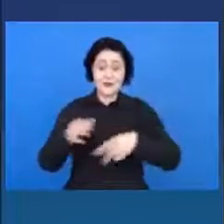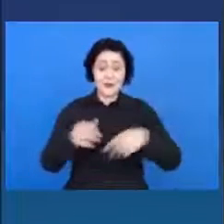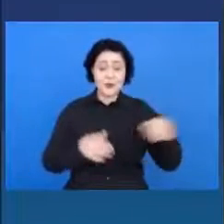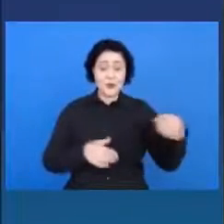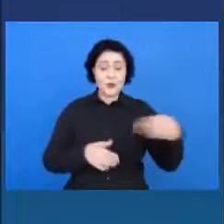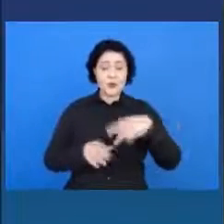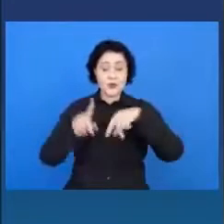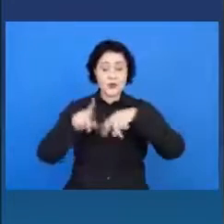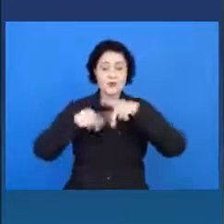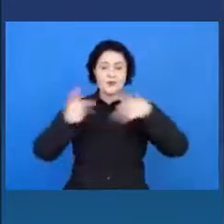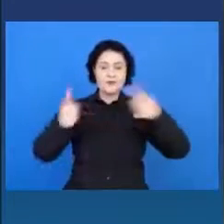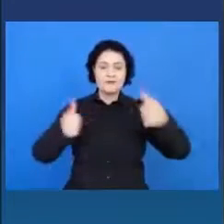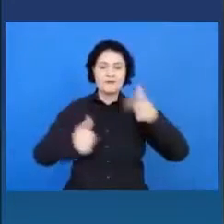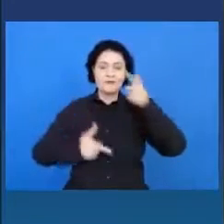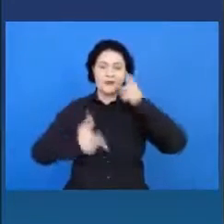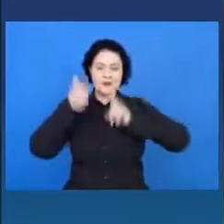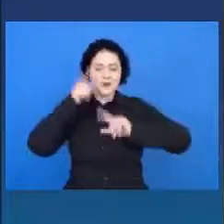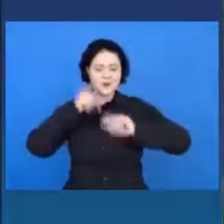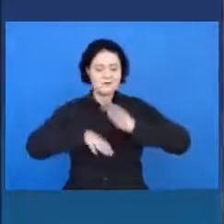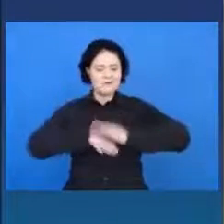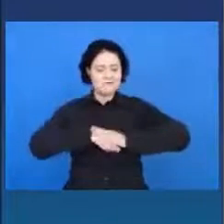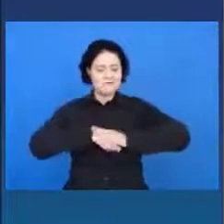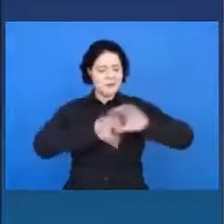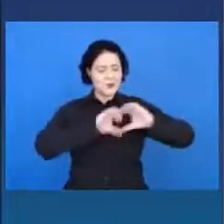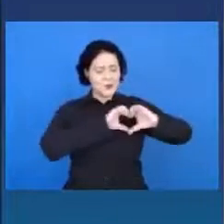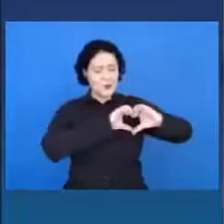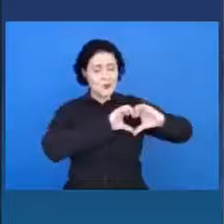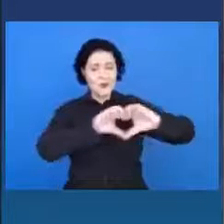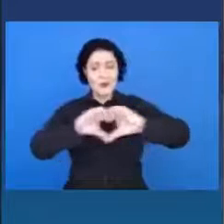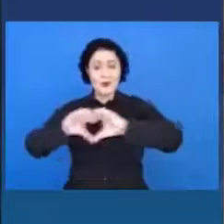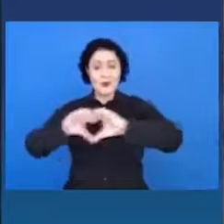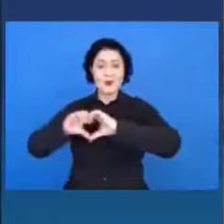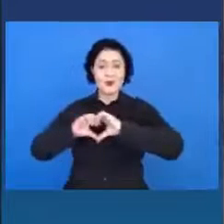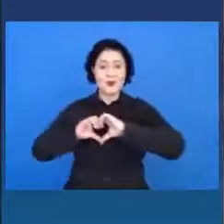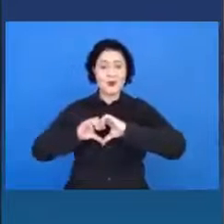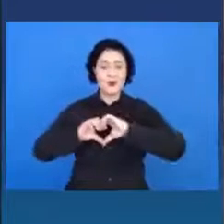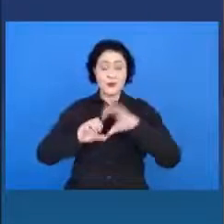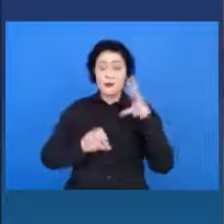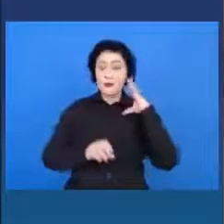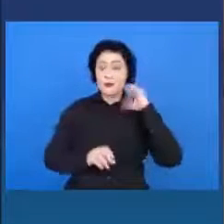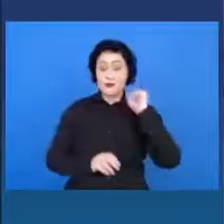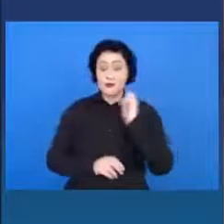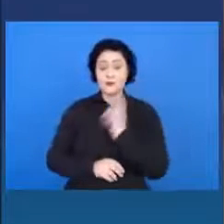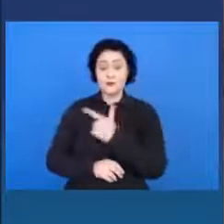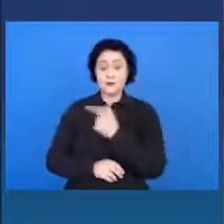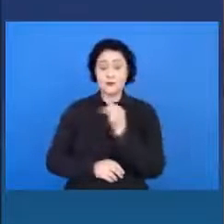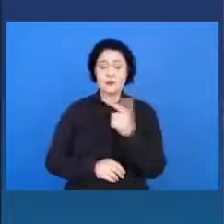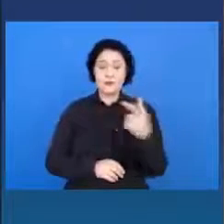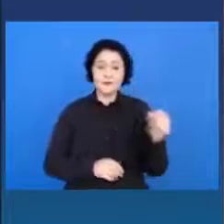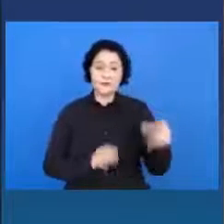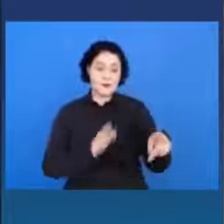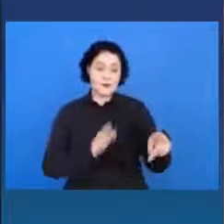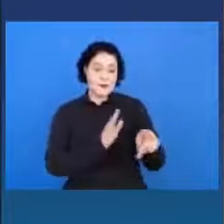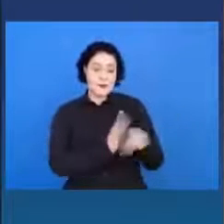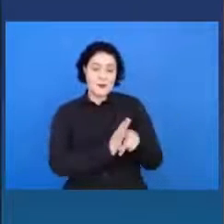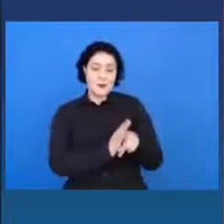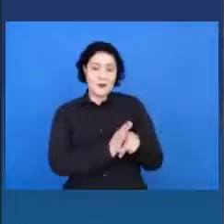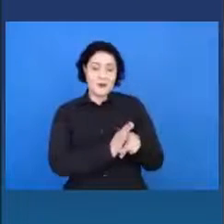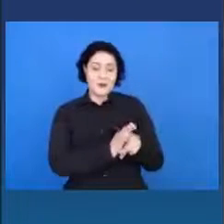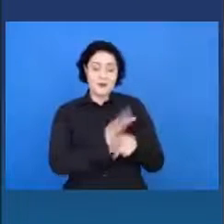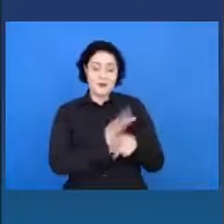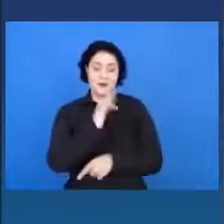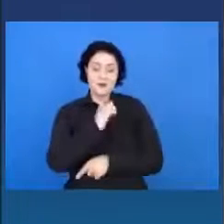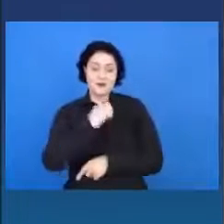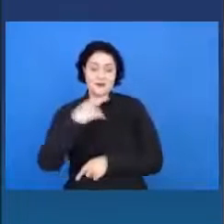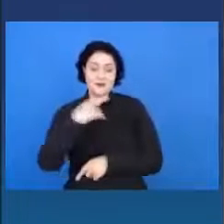produto conquistou mais e mais corações em abril de 2020 com o lançamento pelo Canal febre do